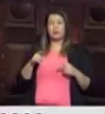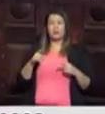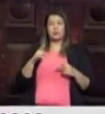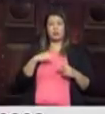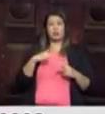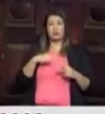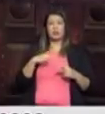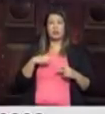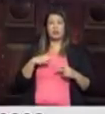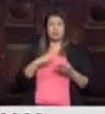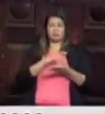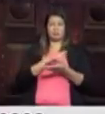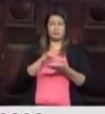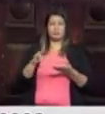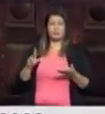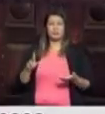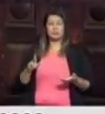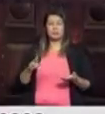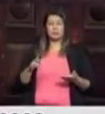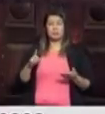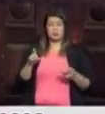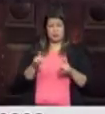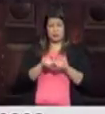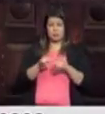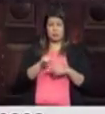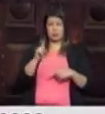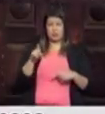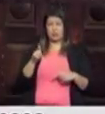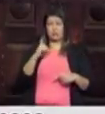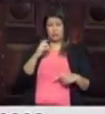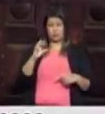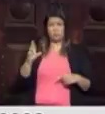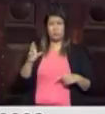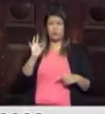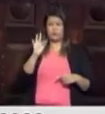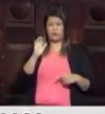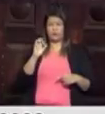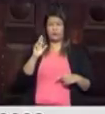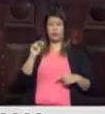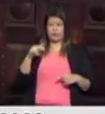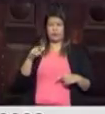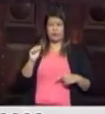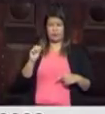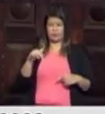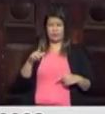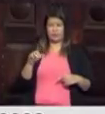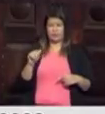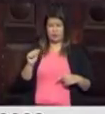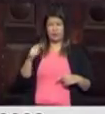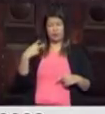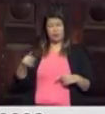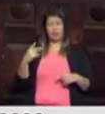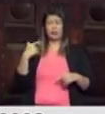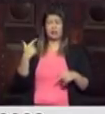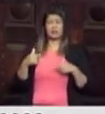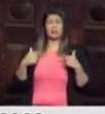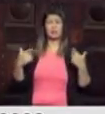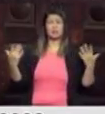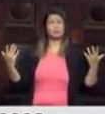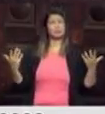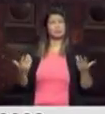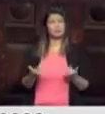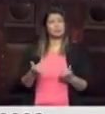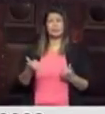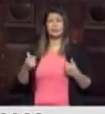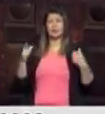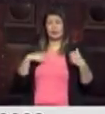Alerj tem feito um trabalho extraordinário em levar adiante as agendas vinculadas aos direitos das mulheres,